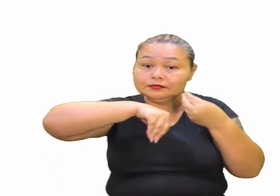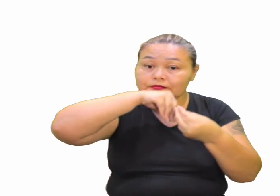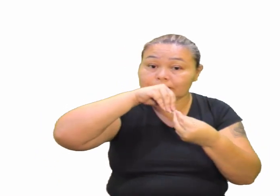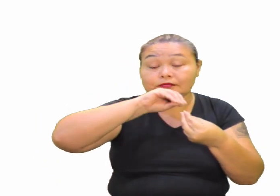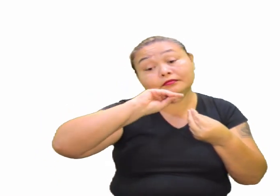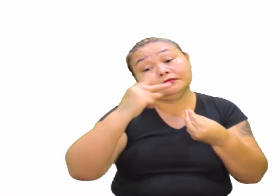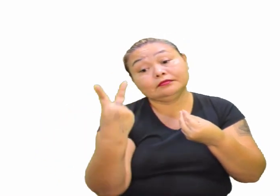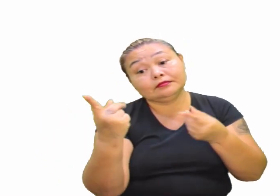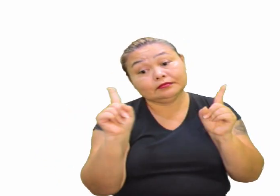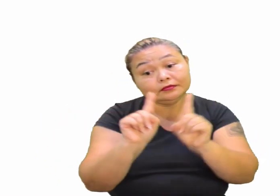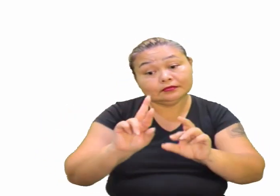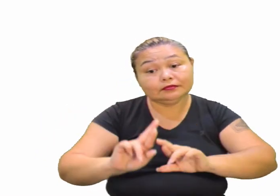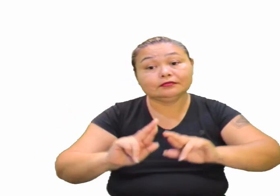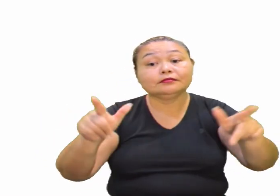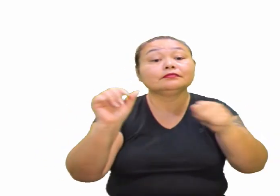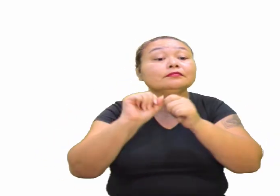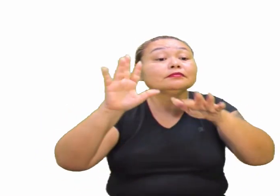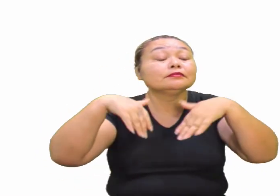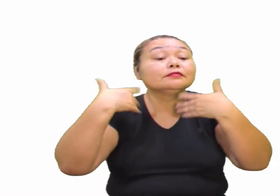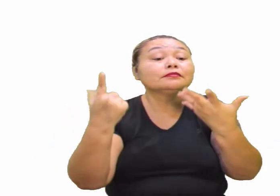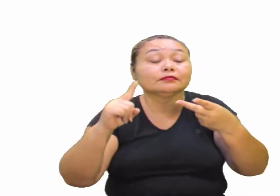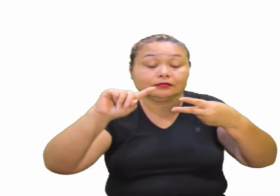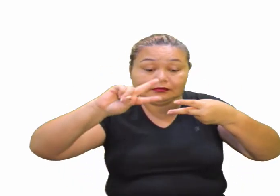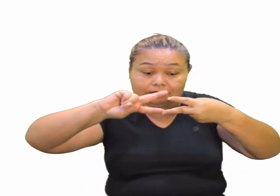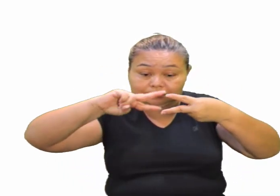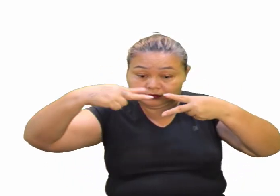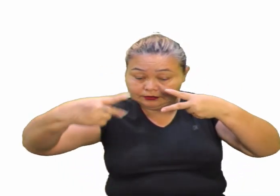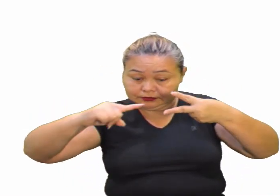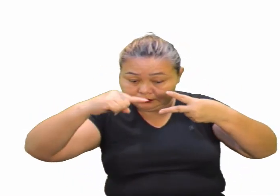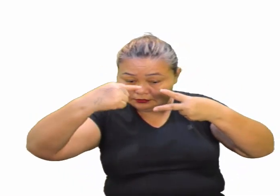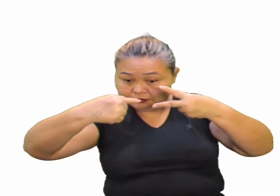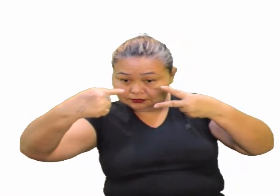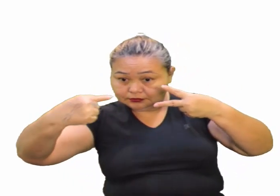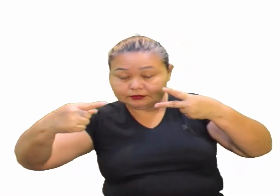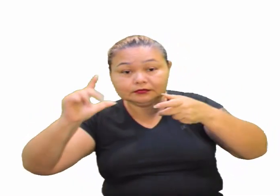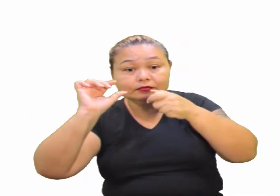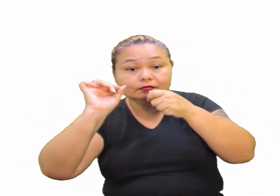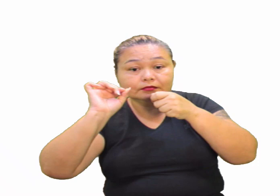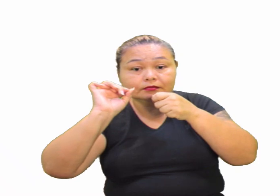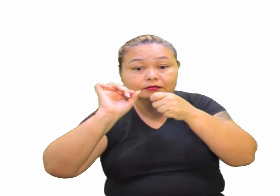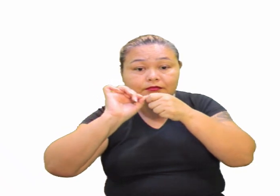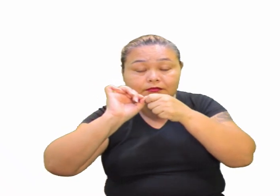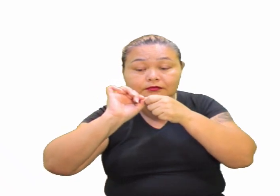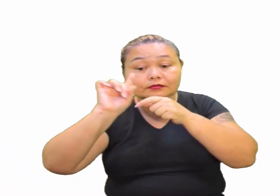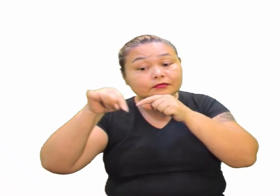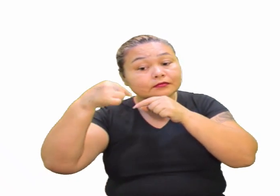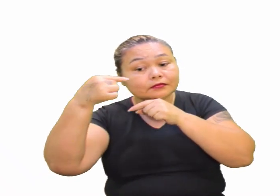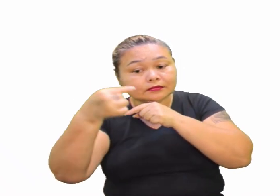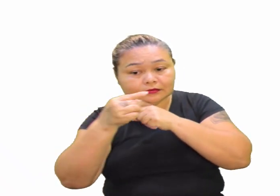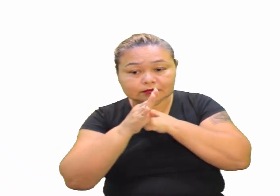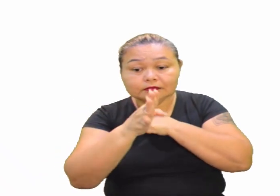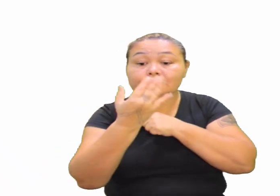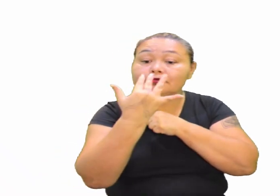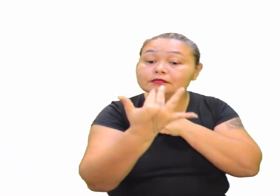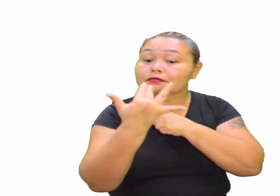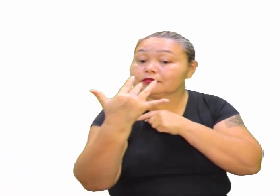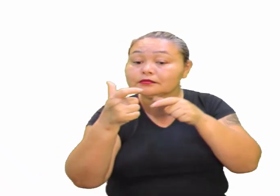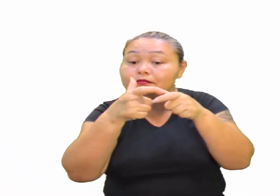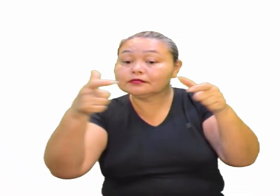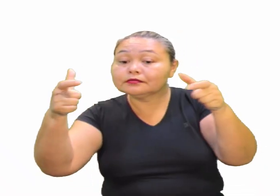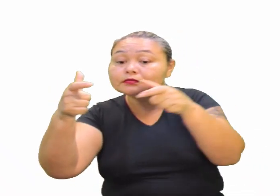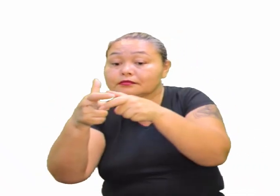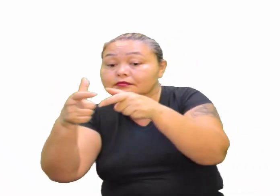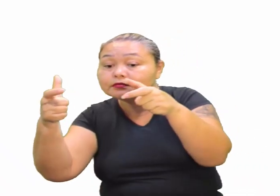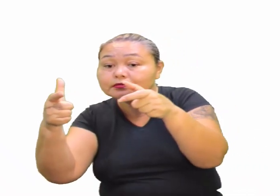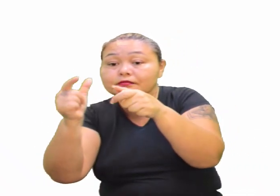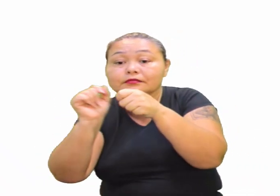ou heterozigota, quanto ao par de alelos que condicionam esse caráter, devemos fazer